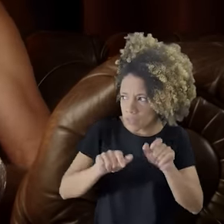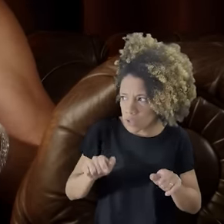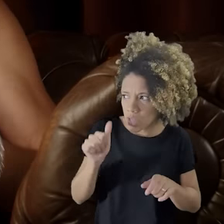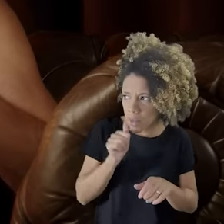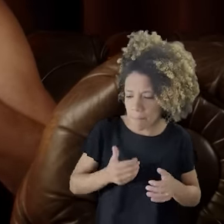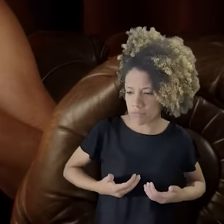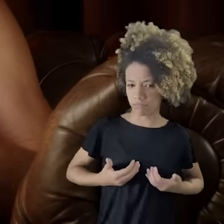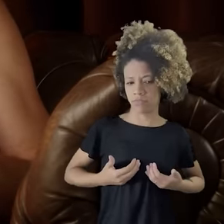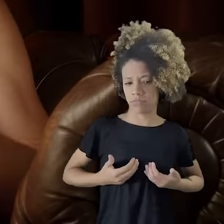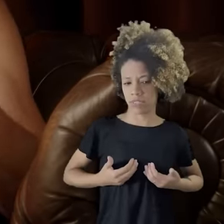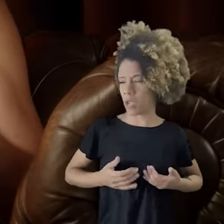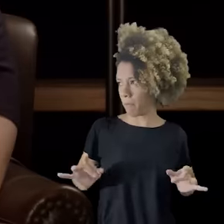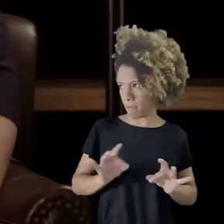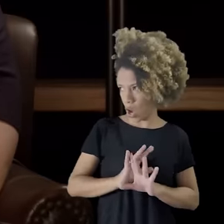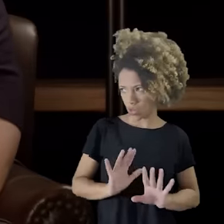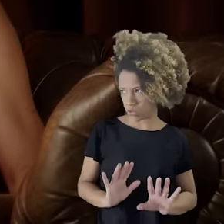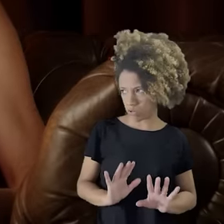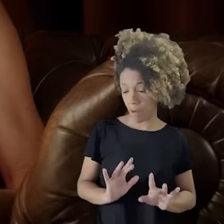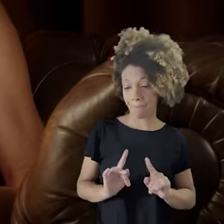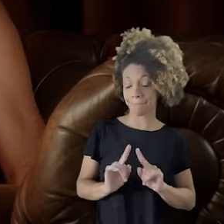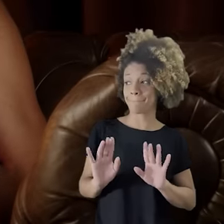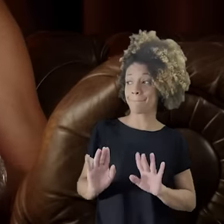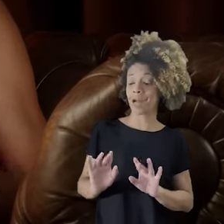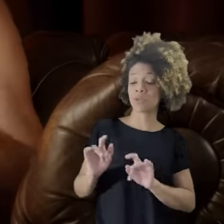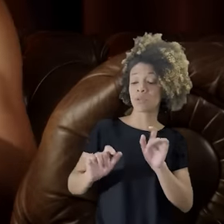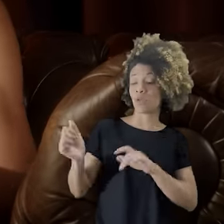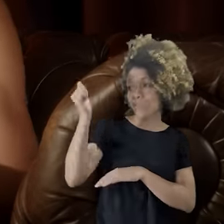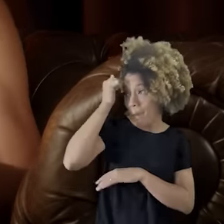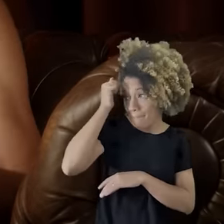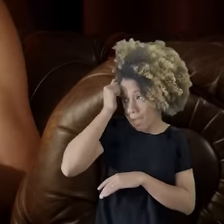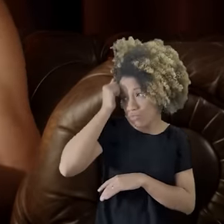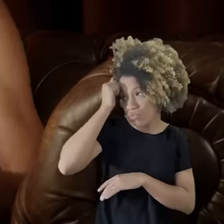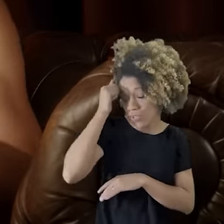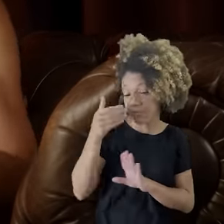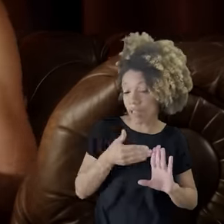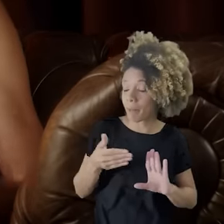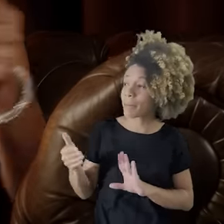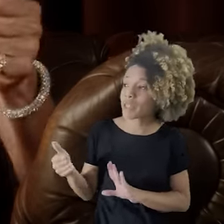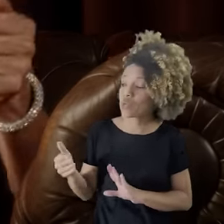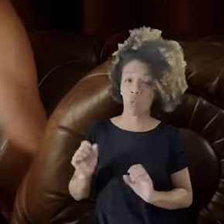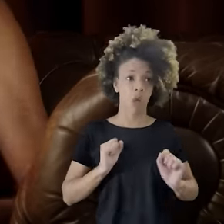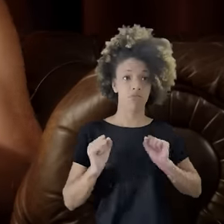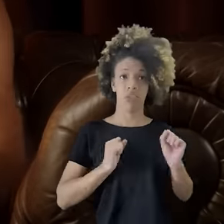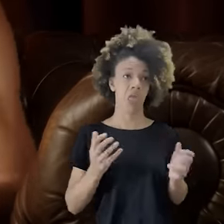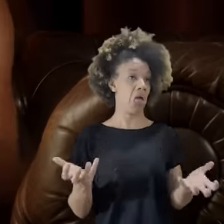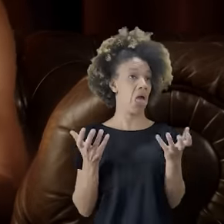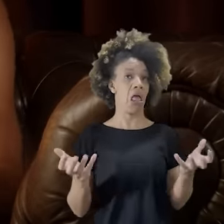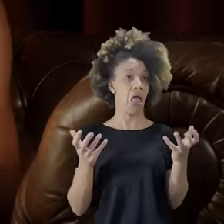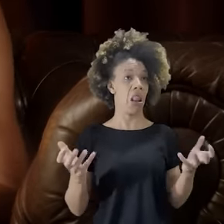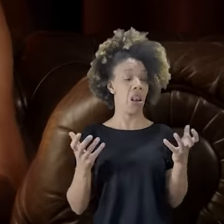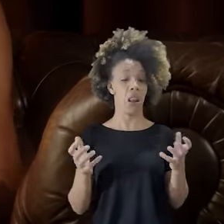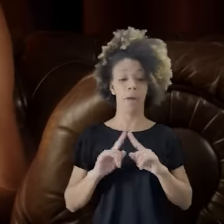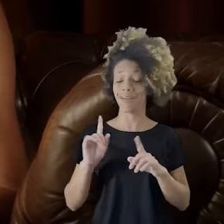quem que é menina É só colocar silicone e ele tá ali mas a pessoa se arrepende daquele momento com essa empolgação eu quero